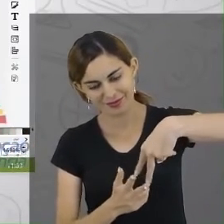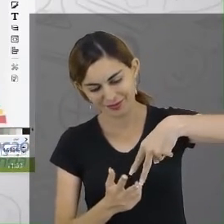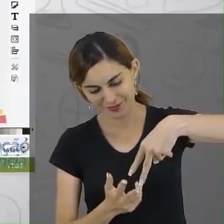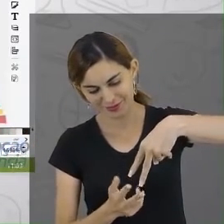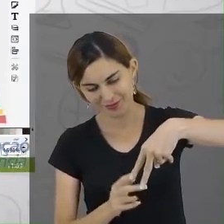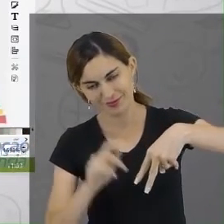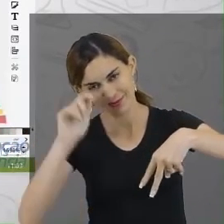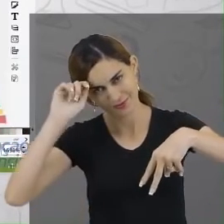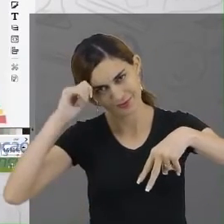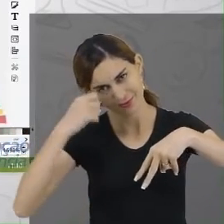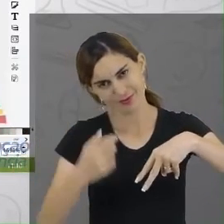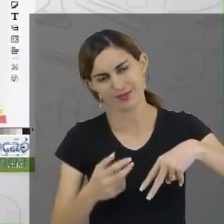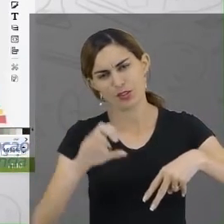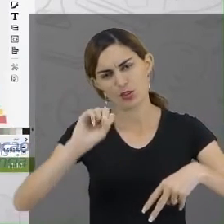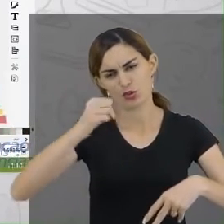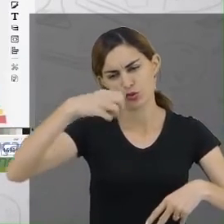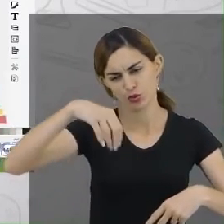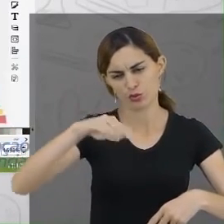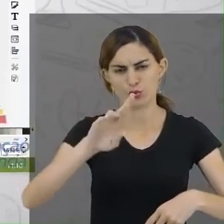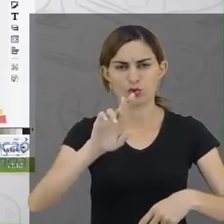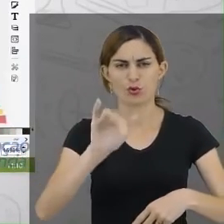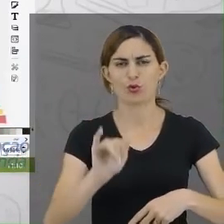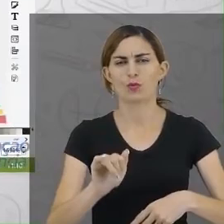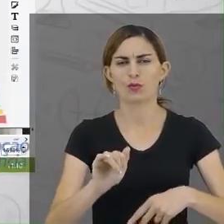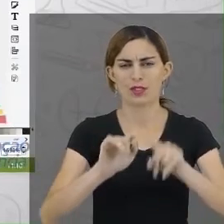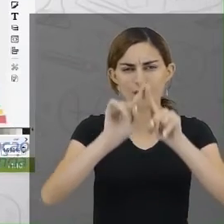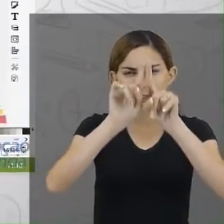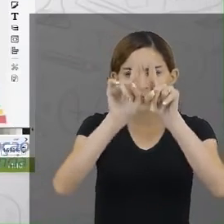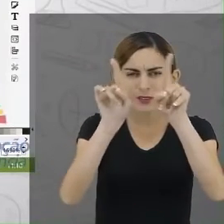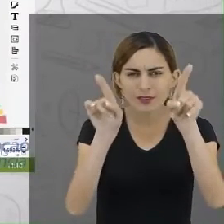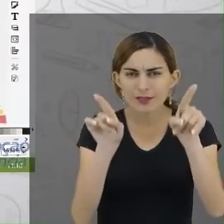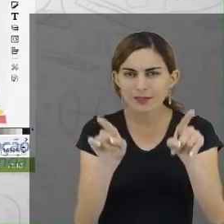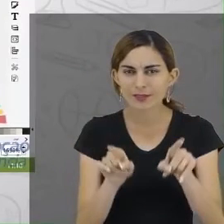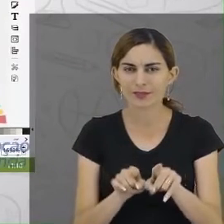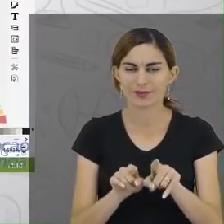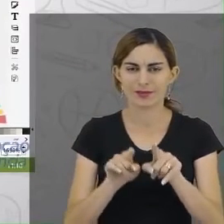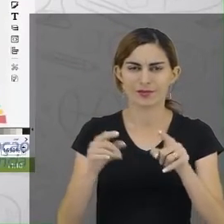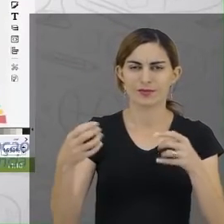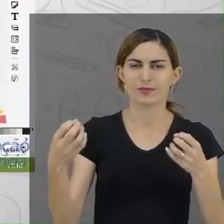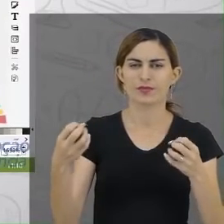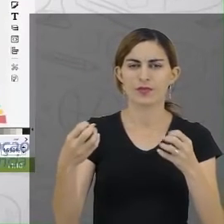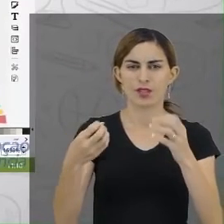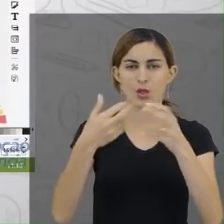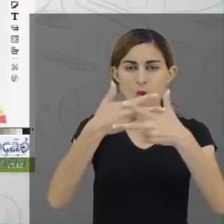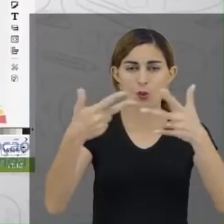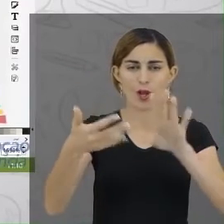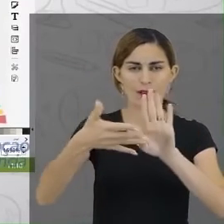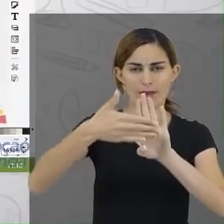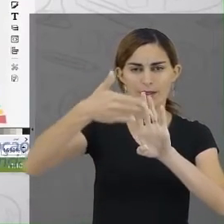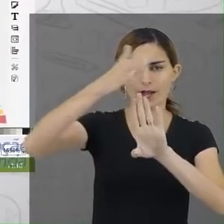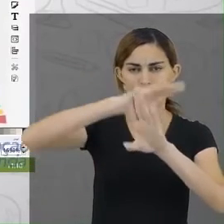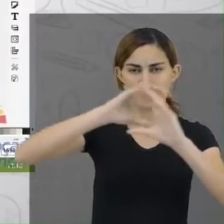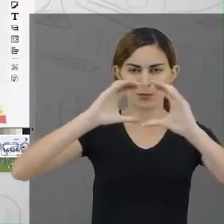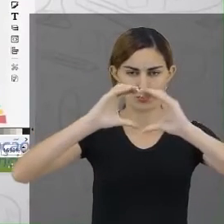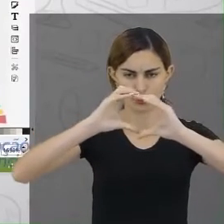forma. Vamos agora selecionar o objeto que está atrás.